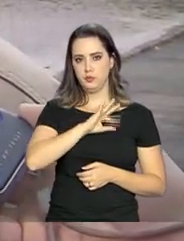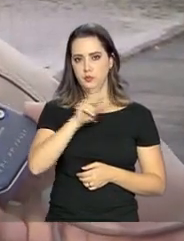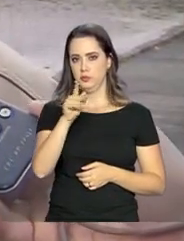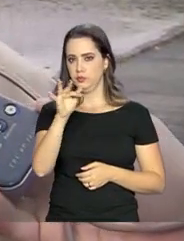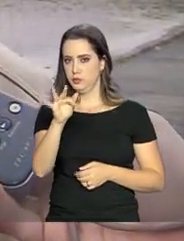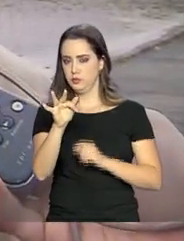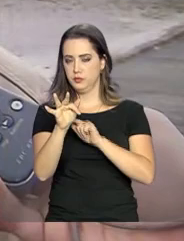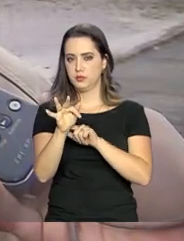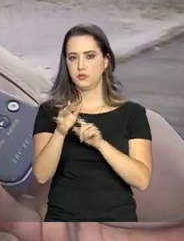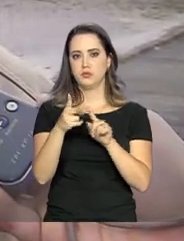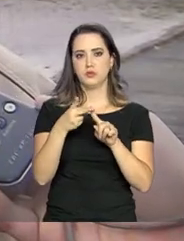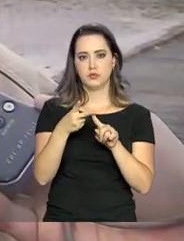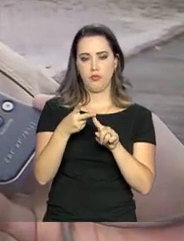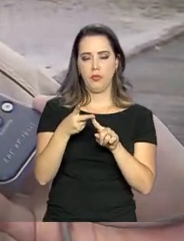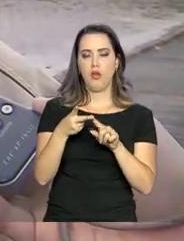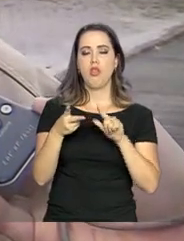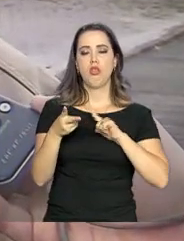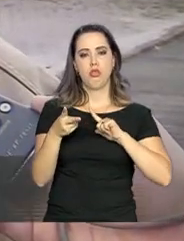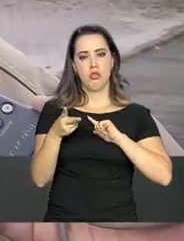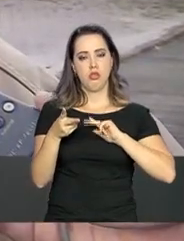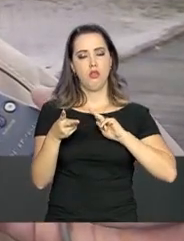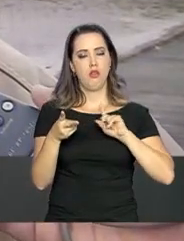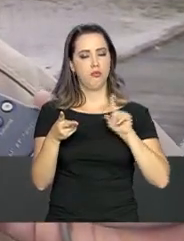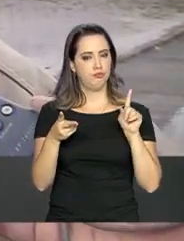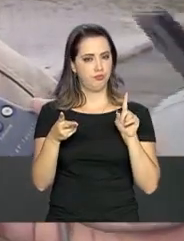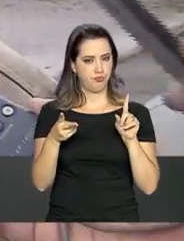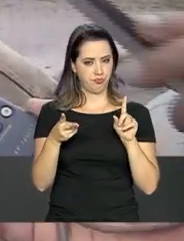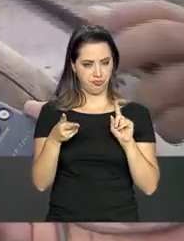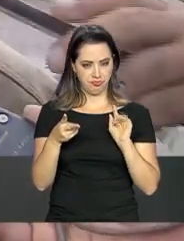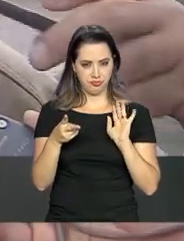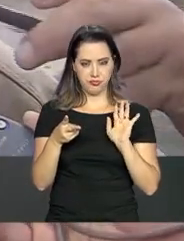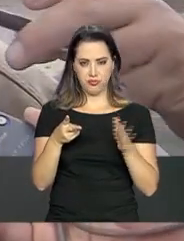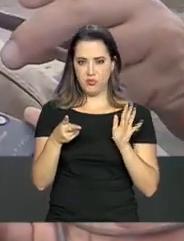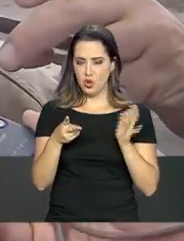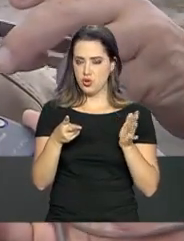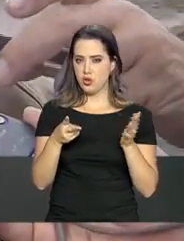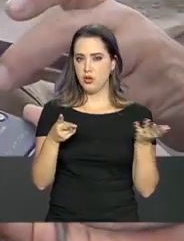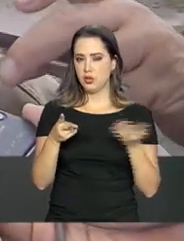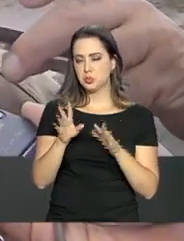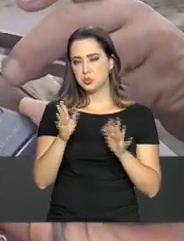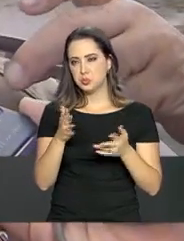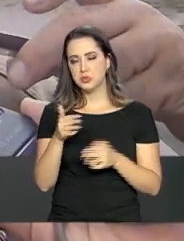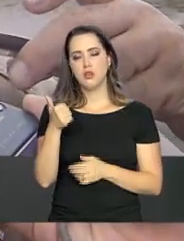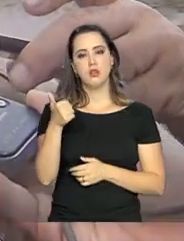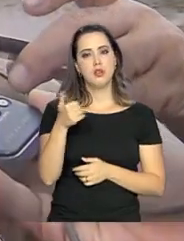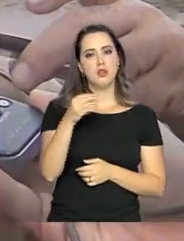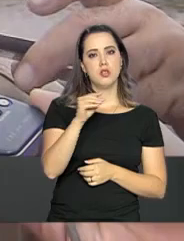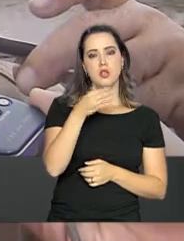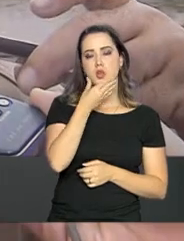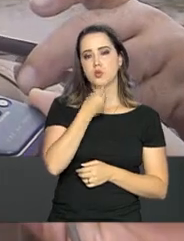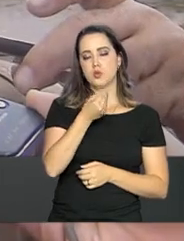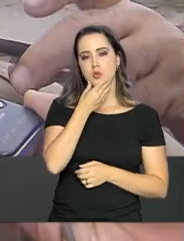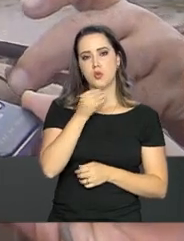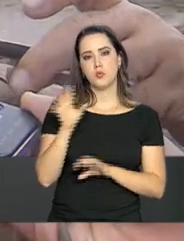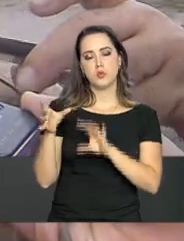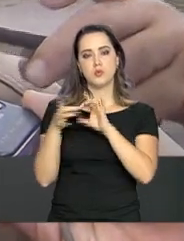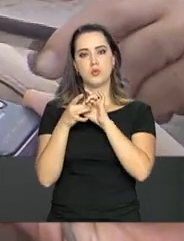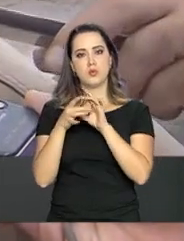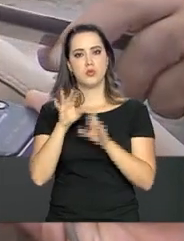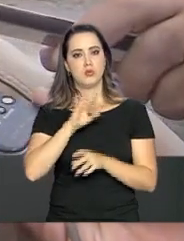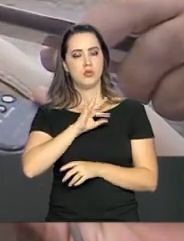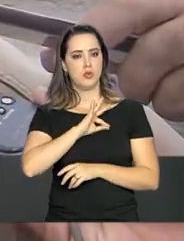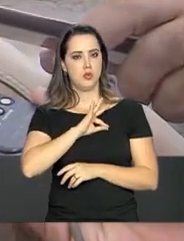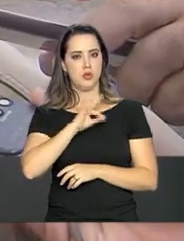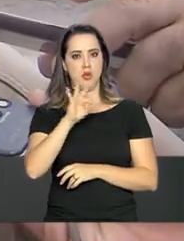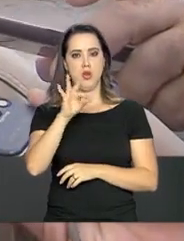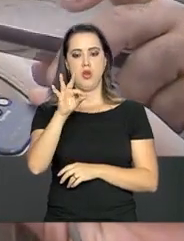Federal. Temos, nesse momento, algo como 10 homens ligados à Polícia